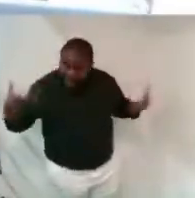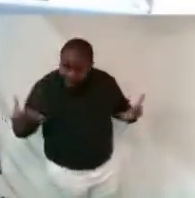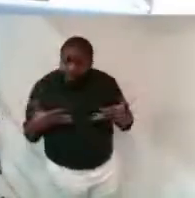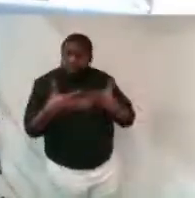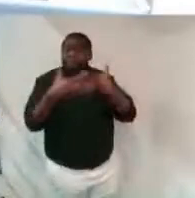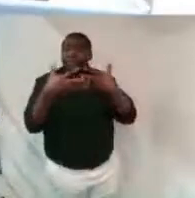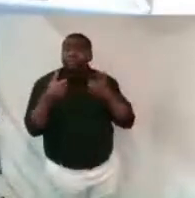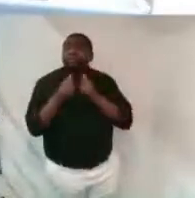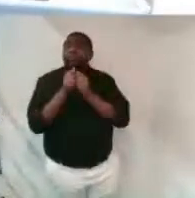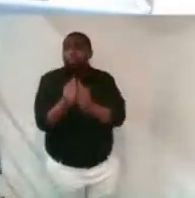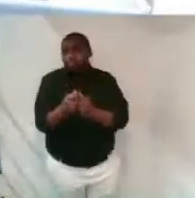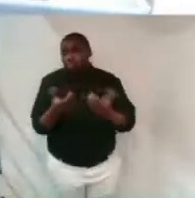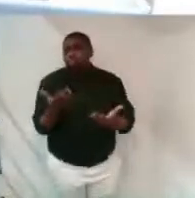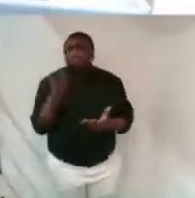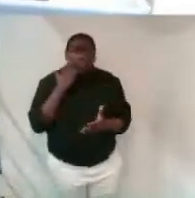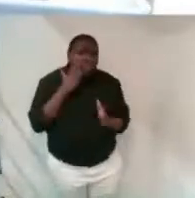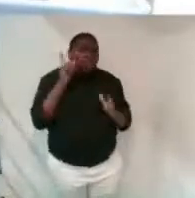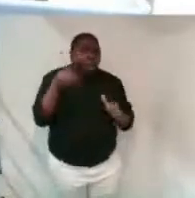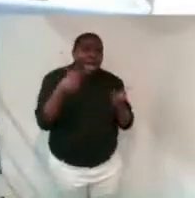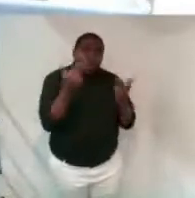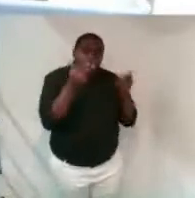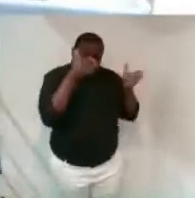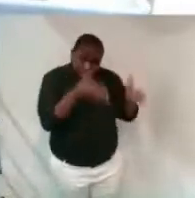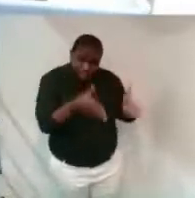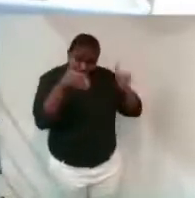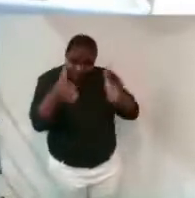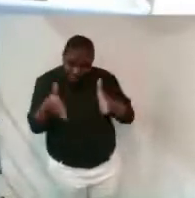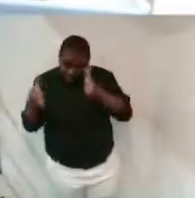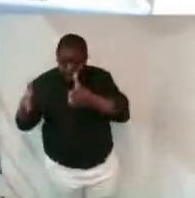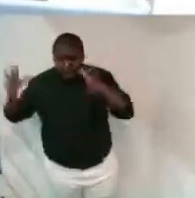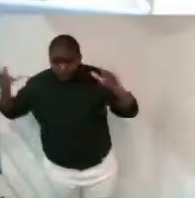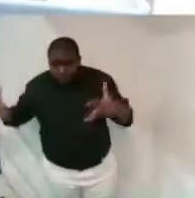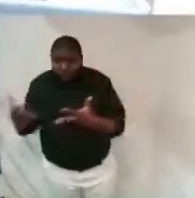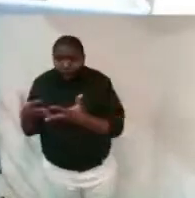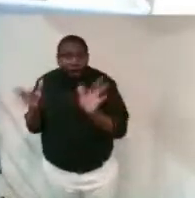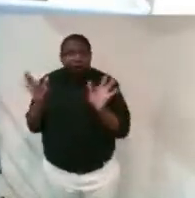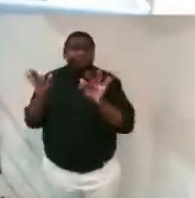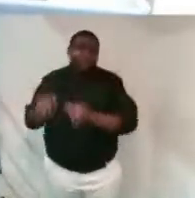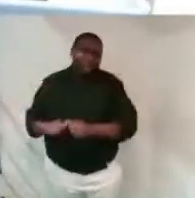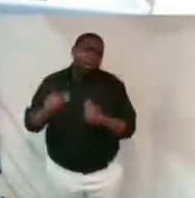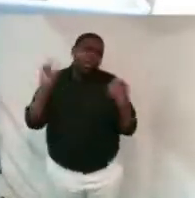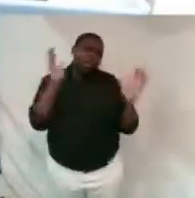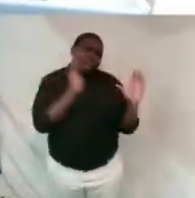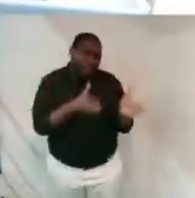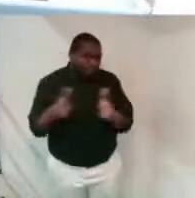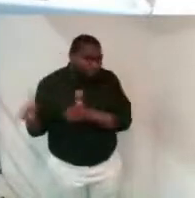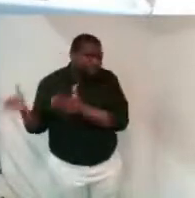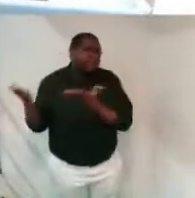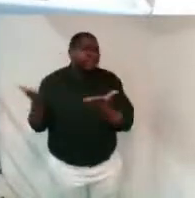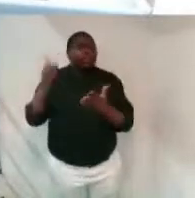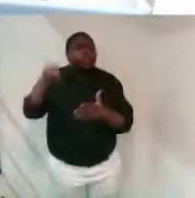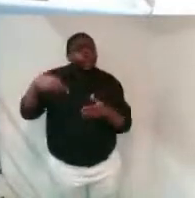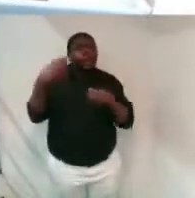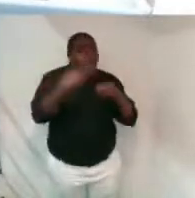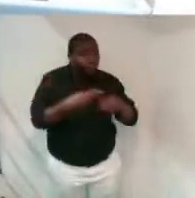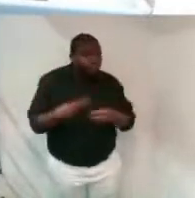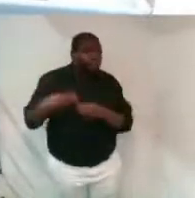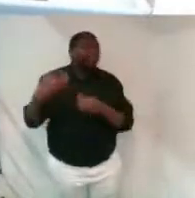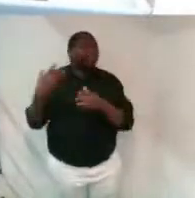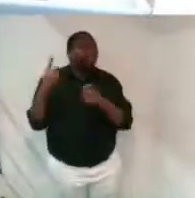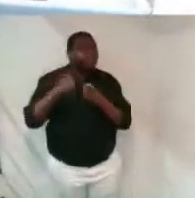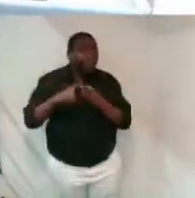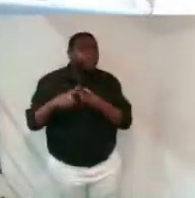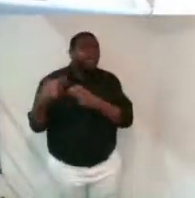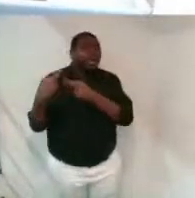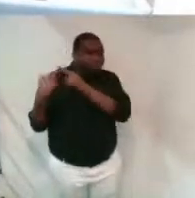se ela é uma etapa, e quem é responsável pela coleta é o município ele é responsável pela triagem também,